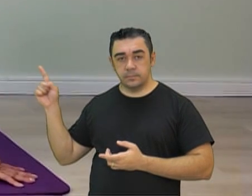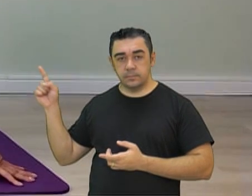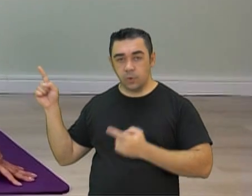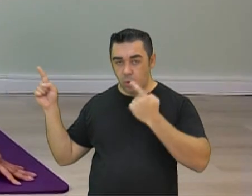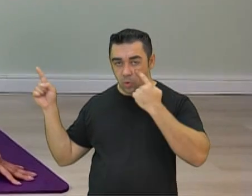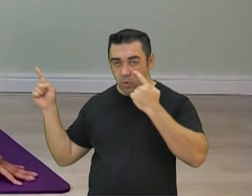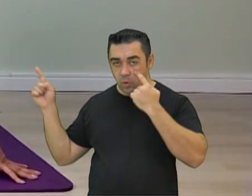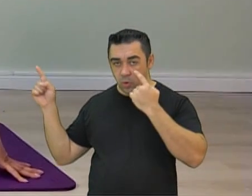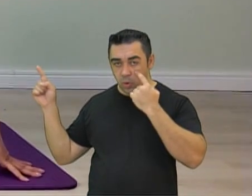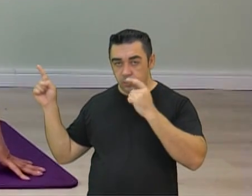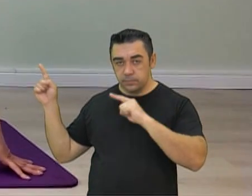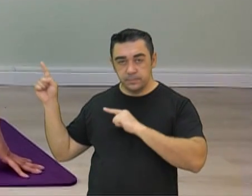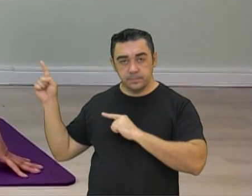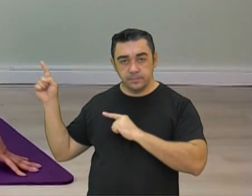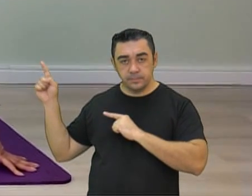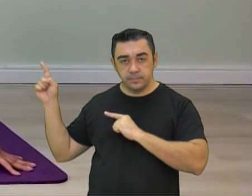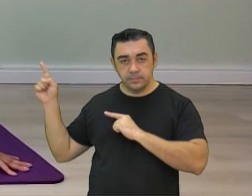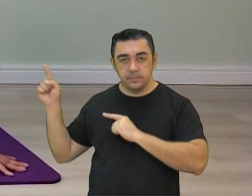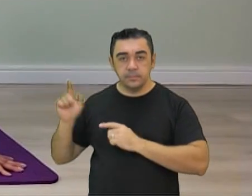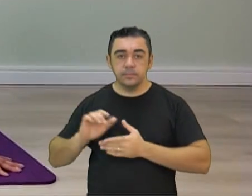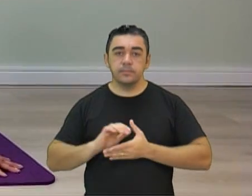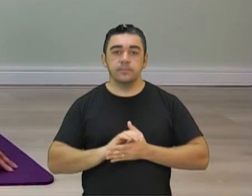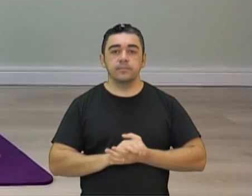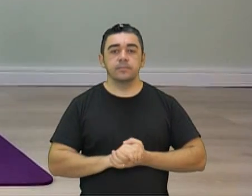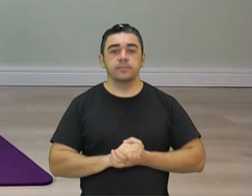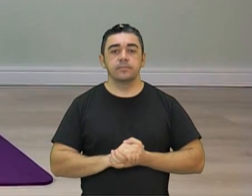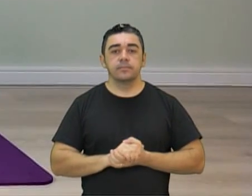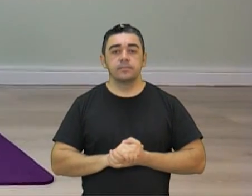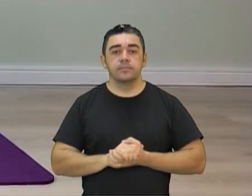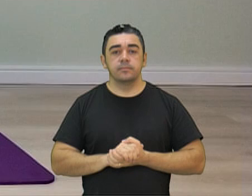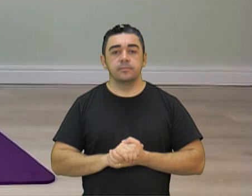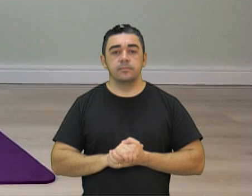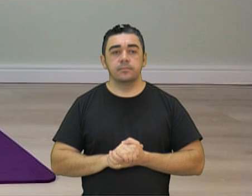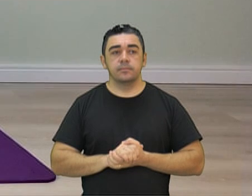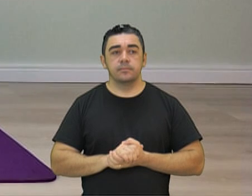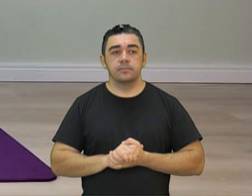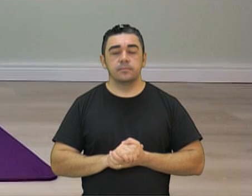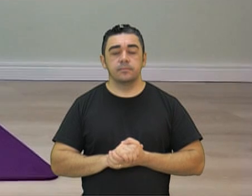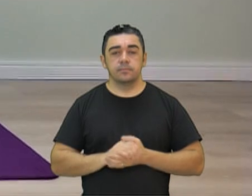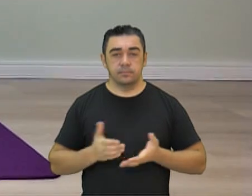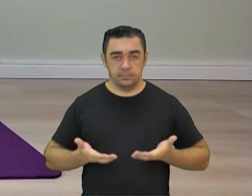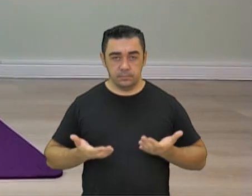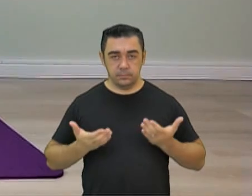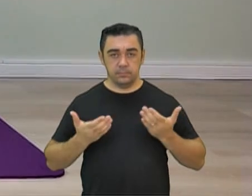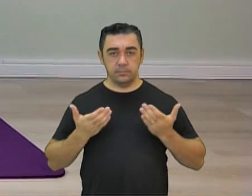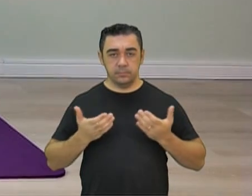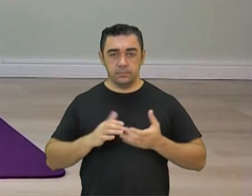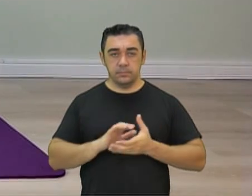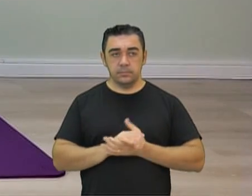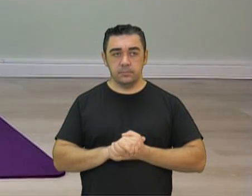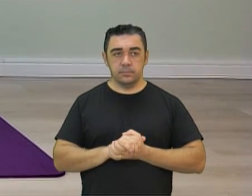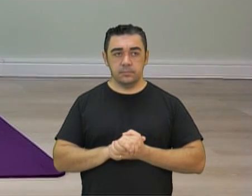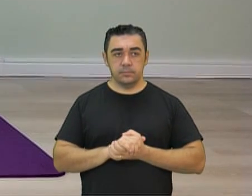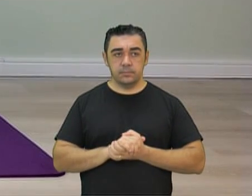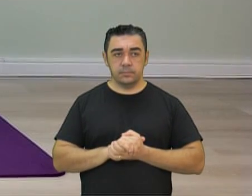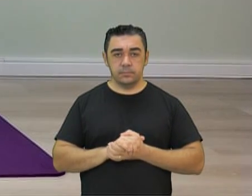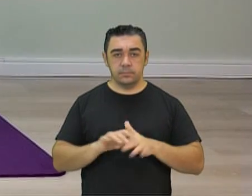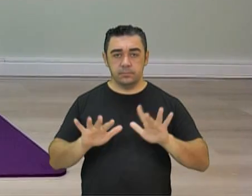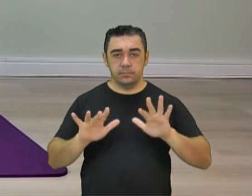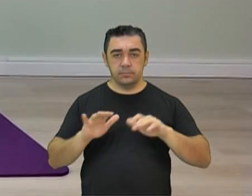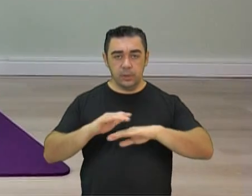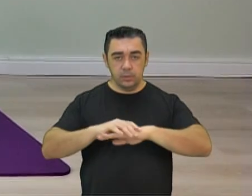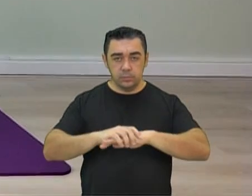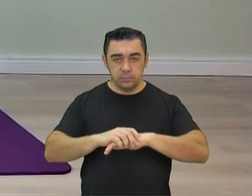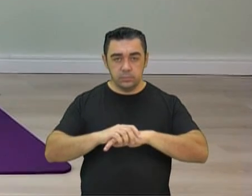ó. Joelho está no chão. Eleva o seu tronco. Mãos lá no seu